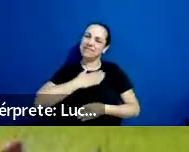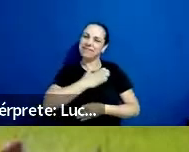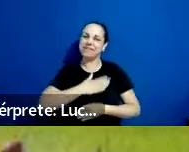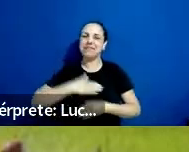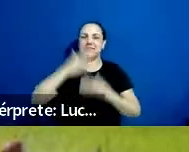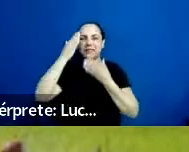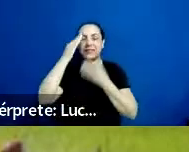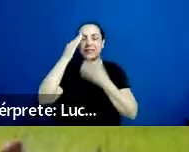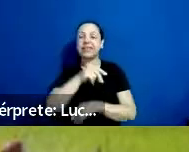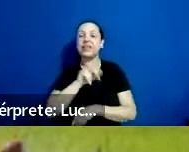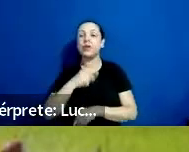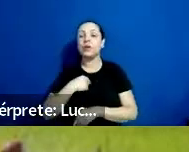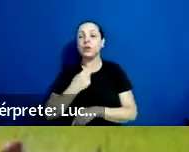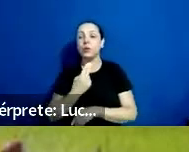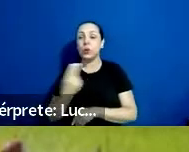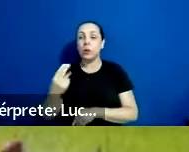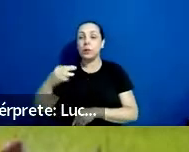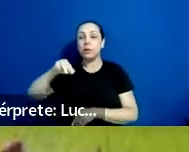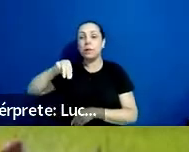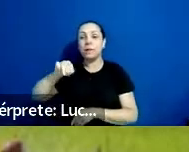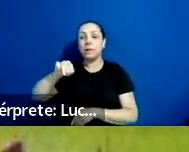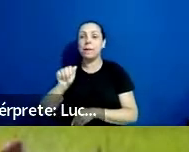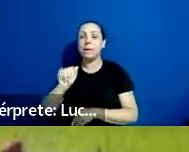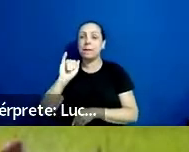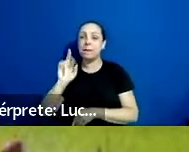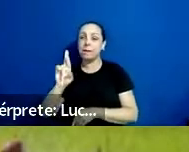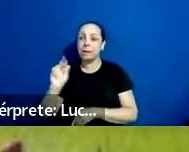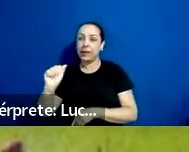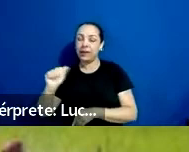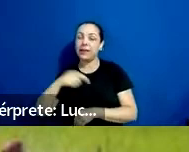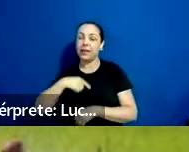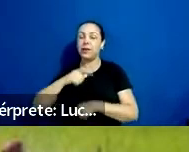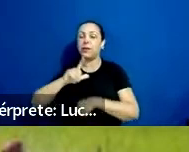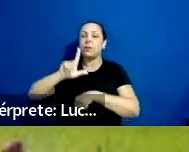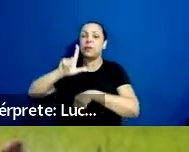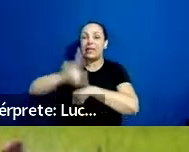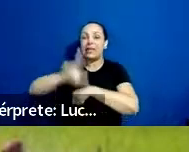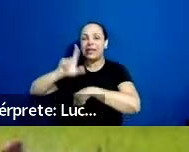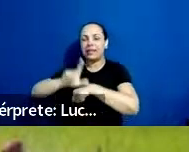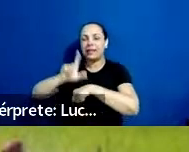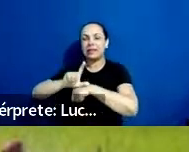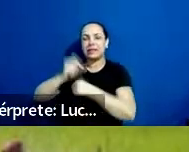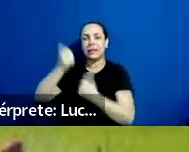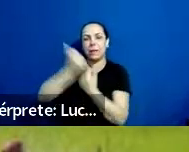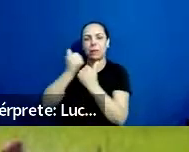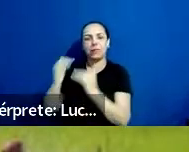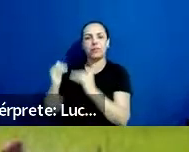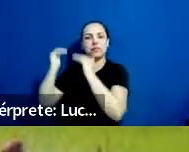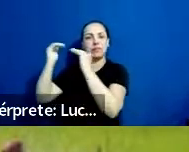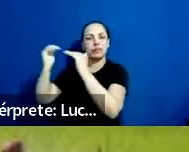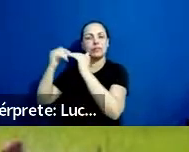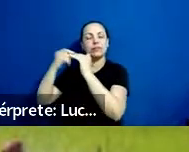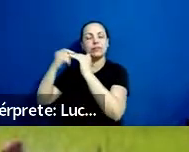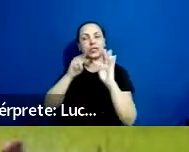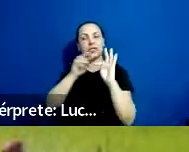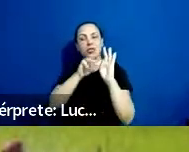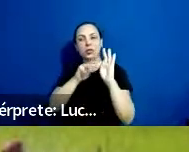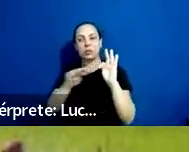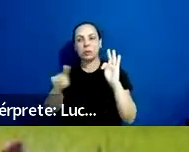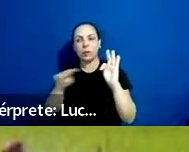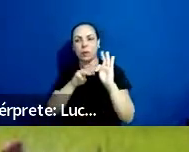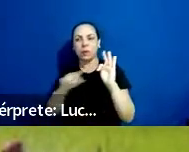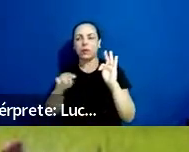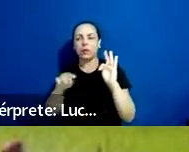nome é Maíra, para quem ainda não me conhece, sou líder de apoio na empresa Timol, represento esse projeto de saúde